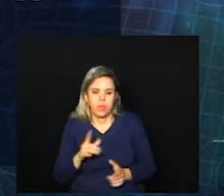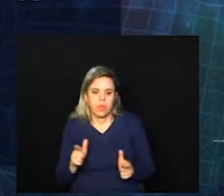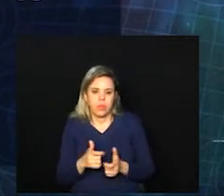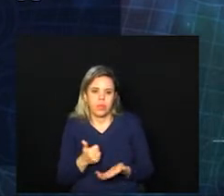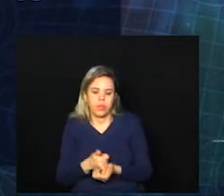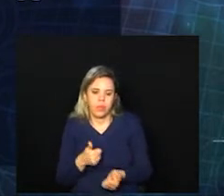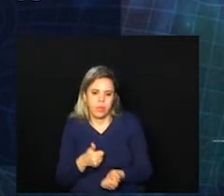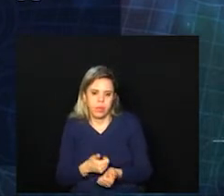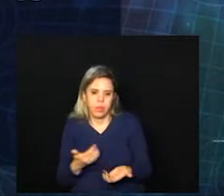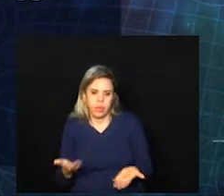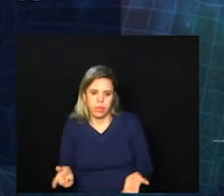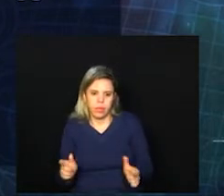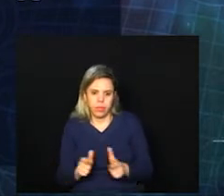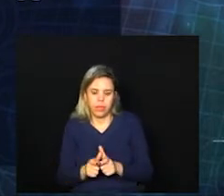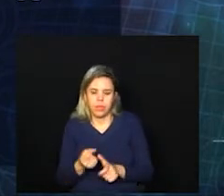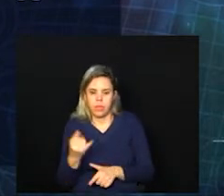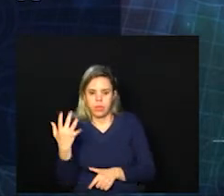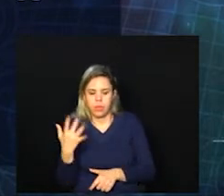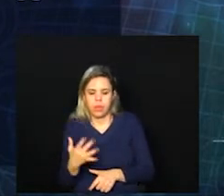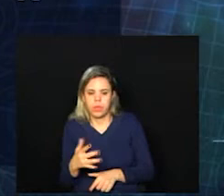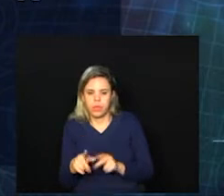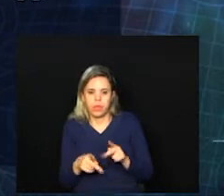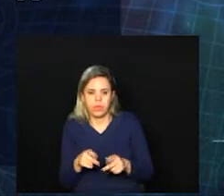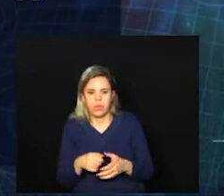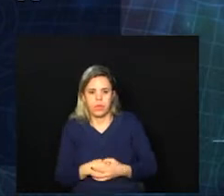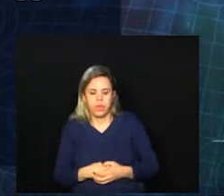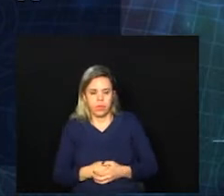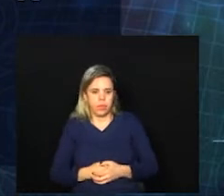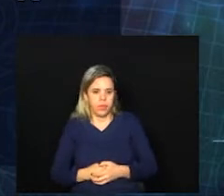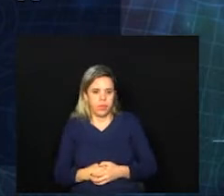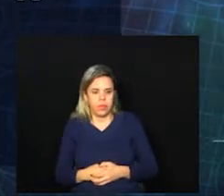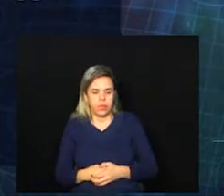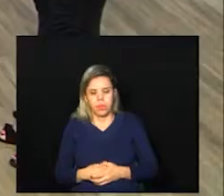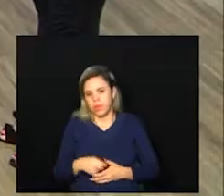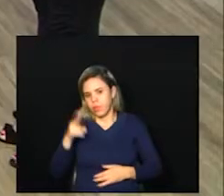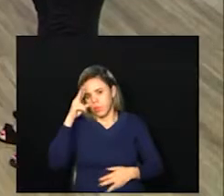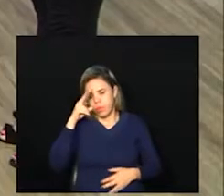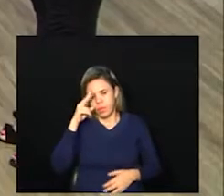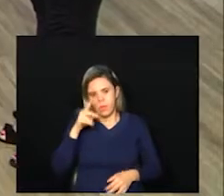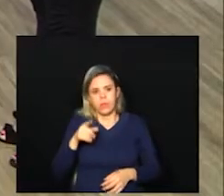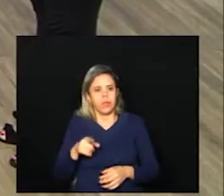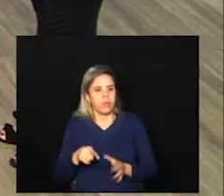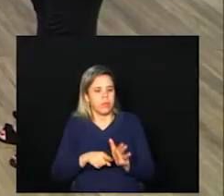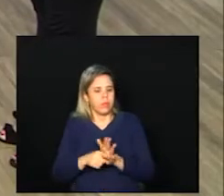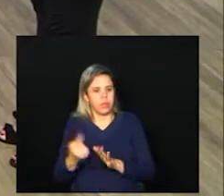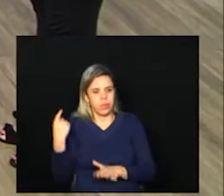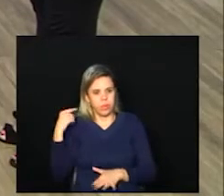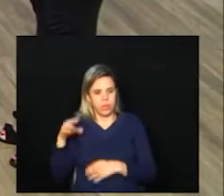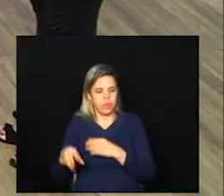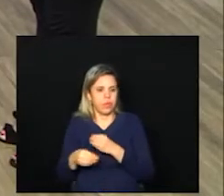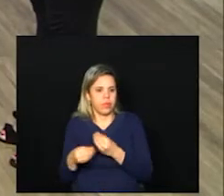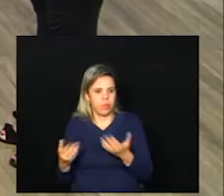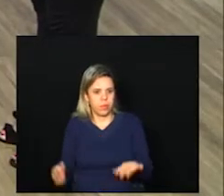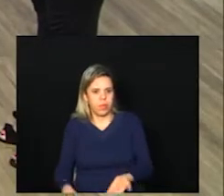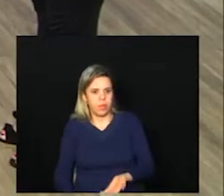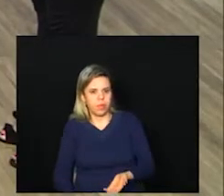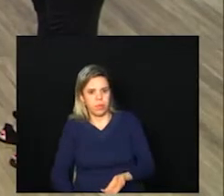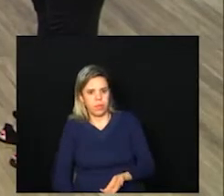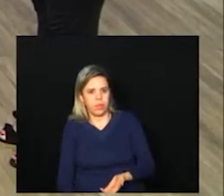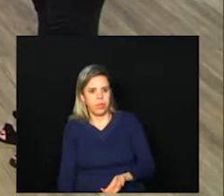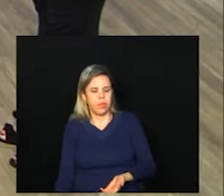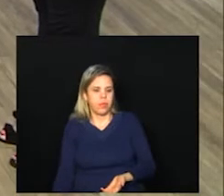nossa região, com menor densidade populacional. Lembrando que, de acordo com esta última atualização,